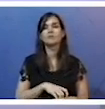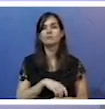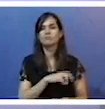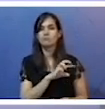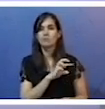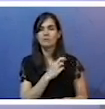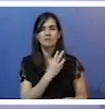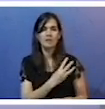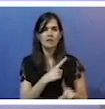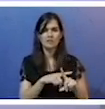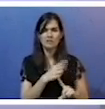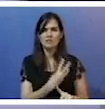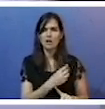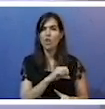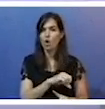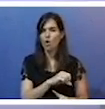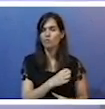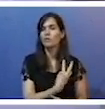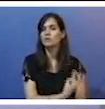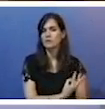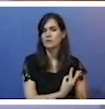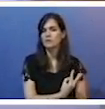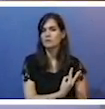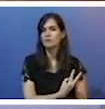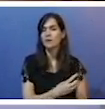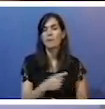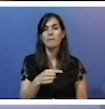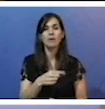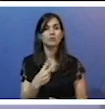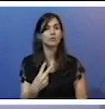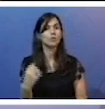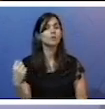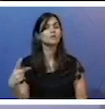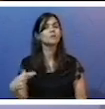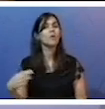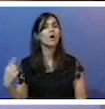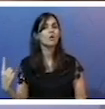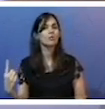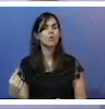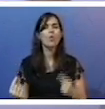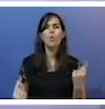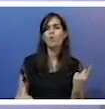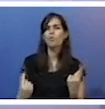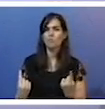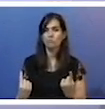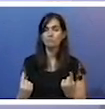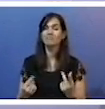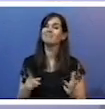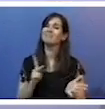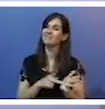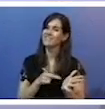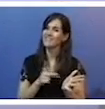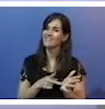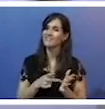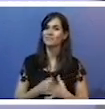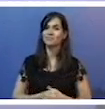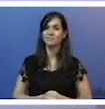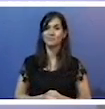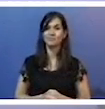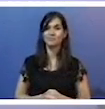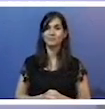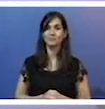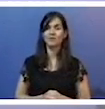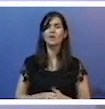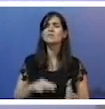três porque 3393 menos dois dá um um é igual a um então é verdade